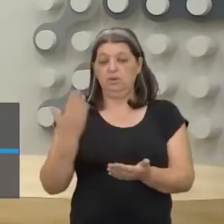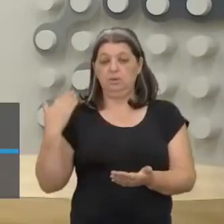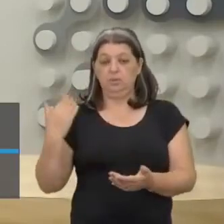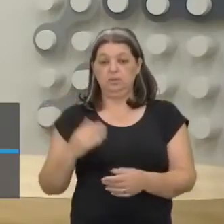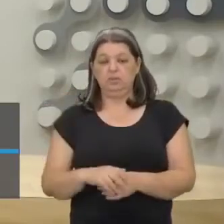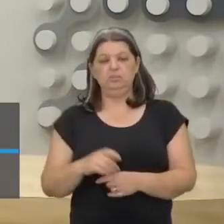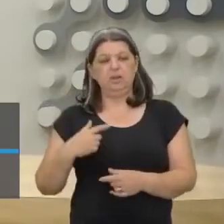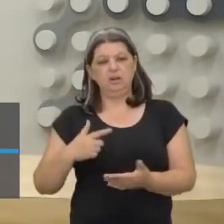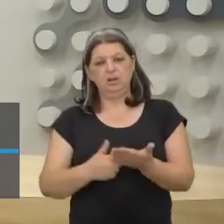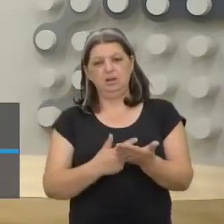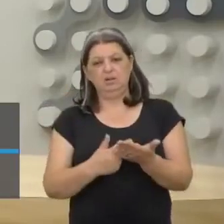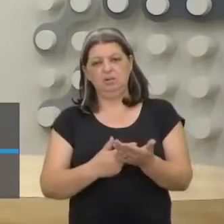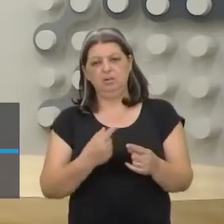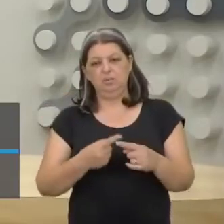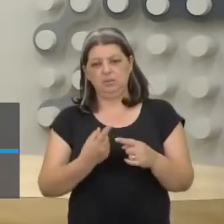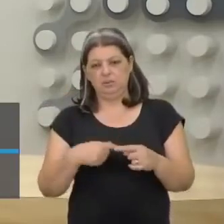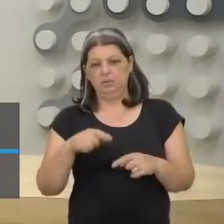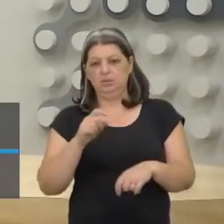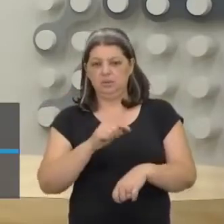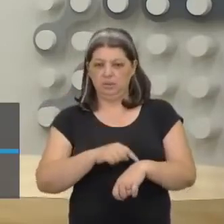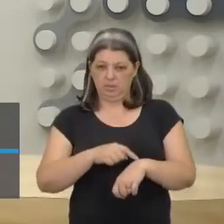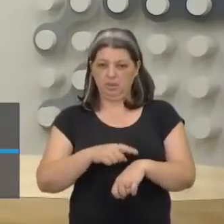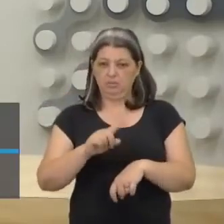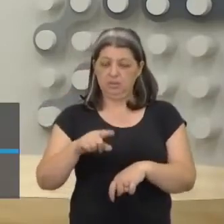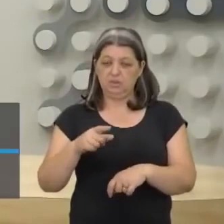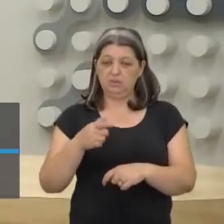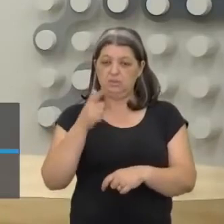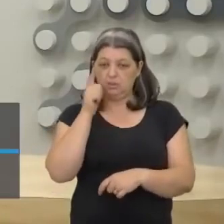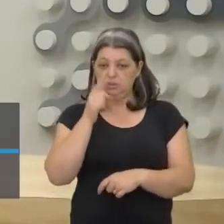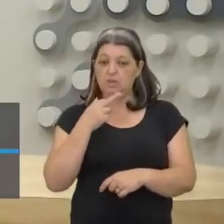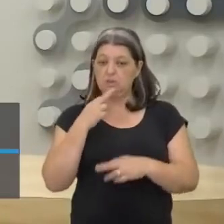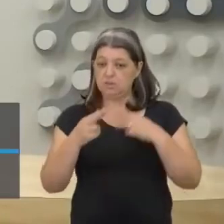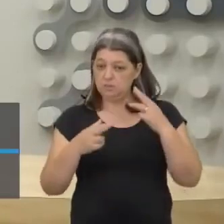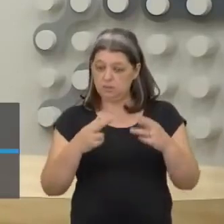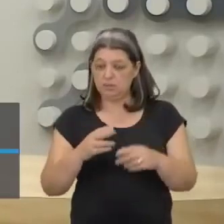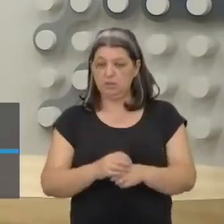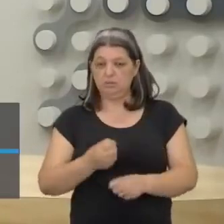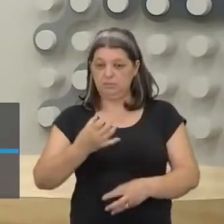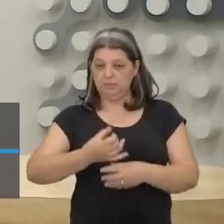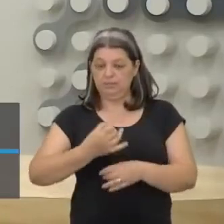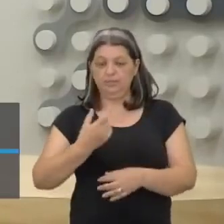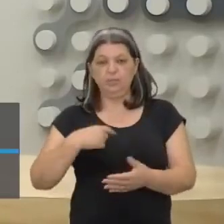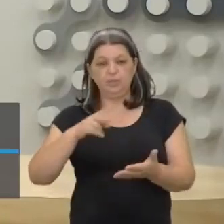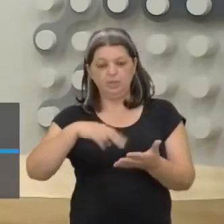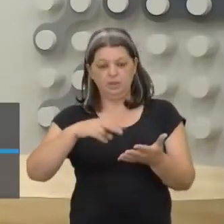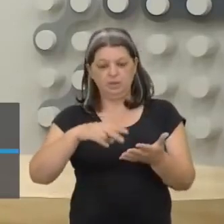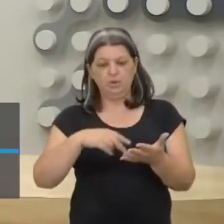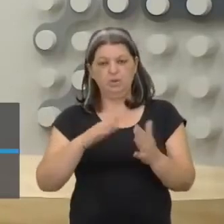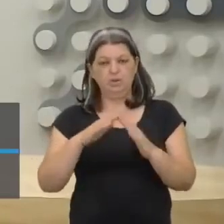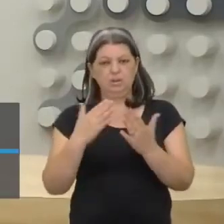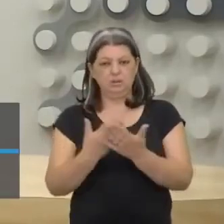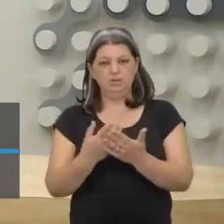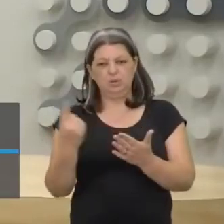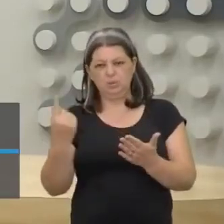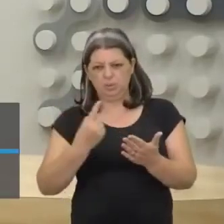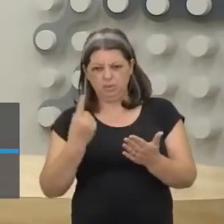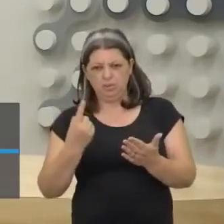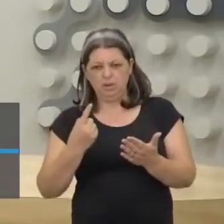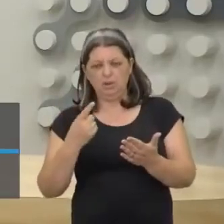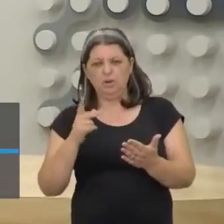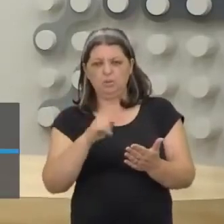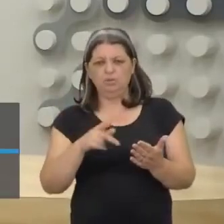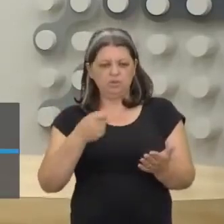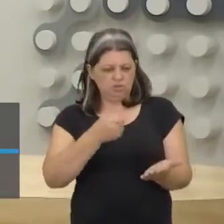que eu estou comentando, porque eu estou dando tempo para vocês irem respondendo. É o livro que eu li na escola, que foi o primeiro, exigido mesmo pelo